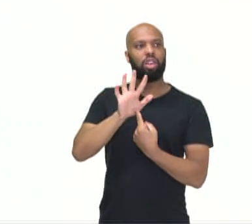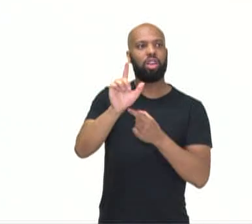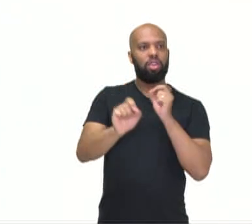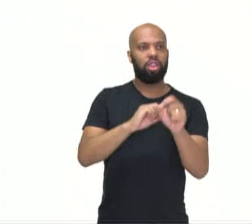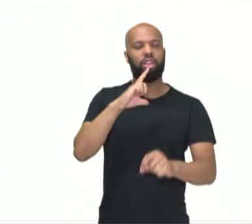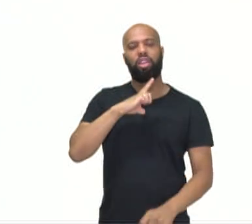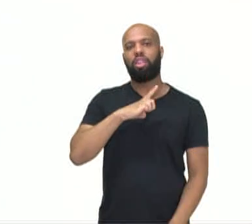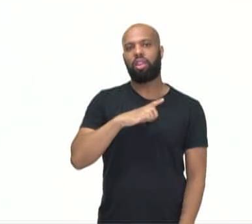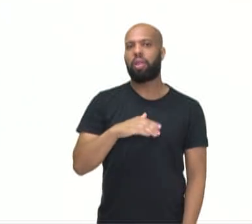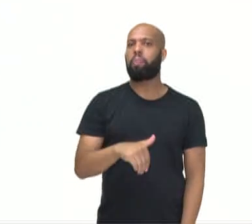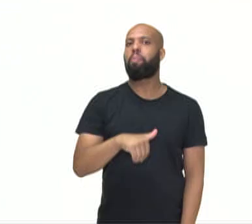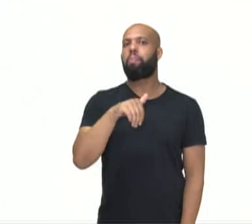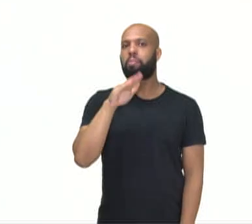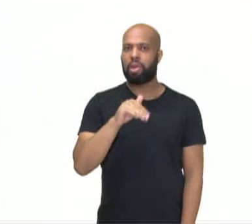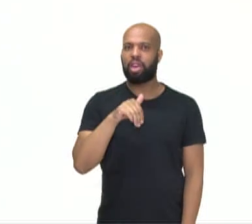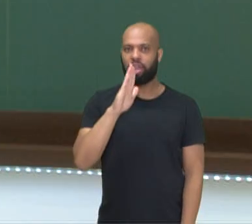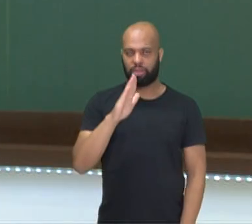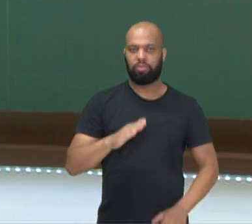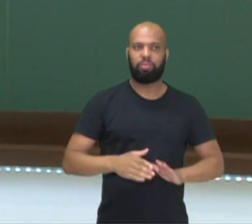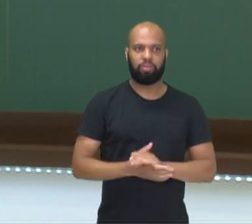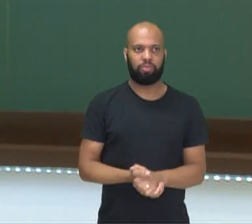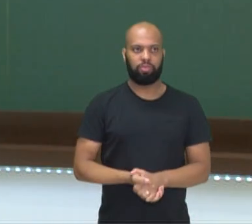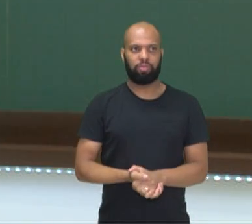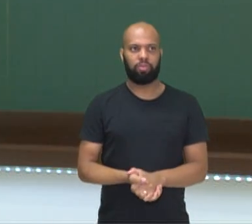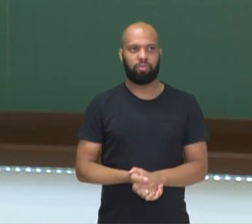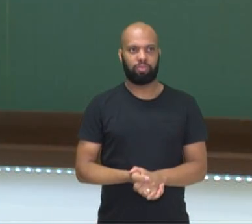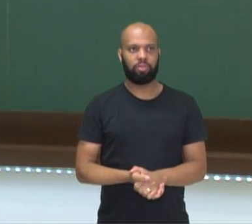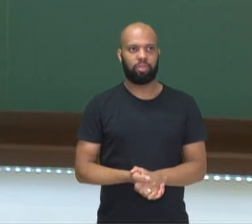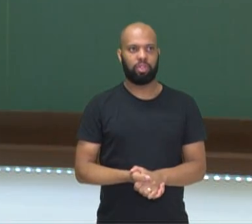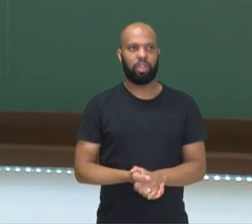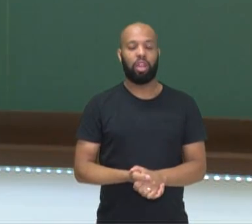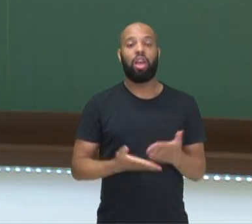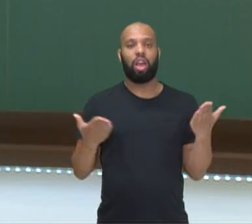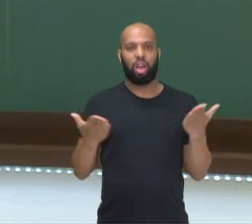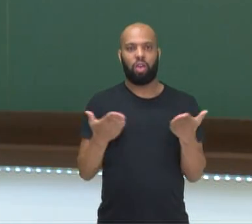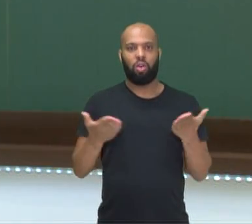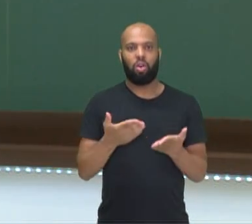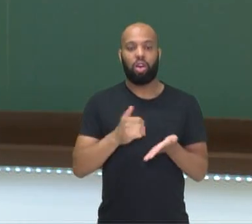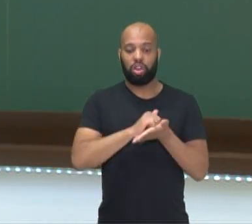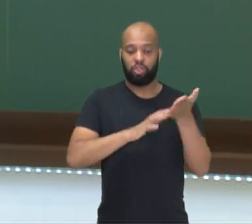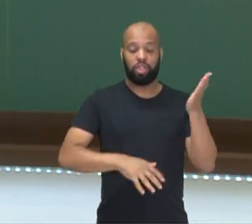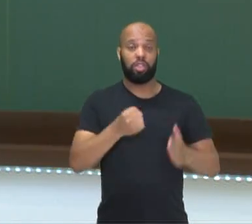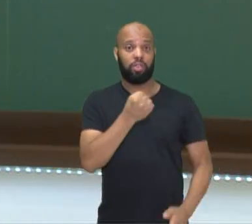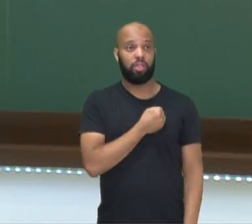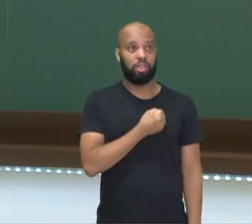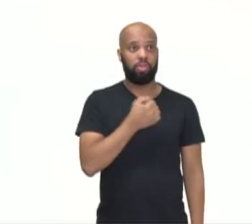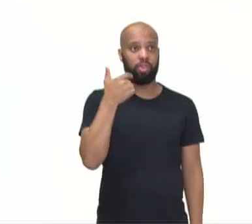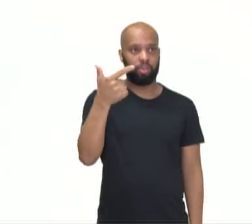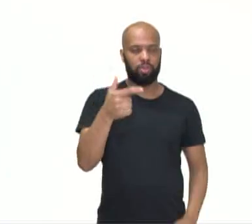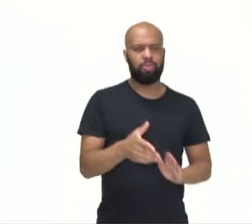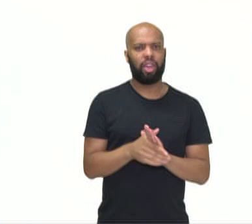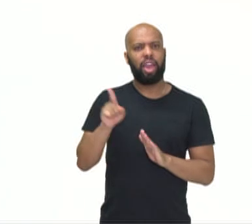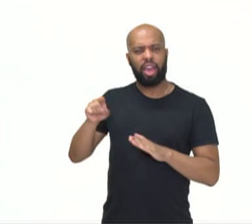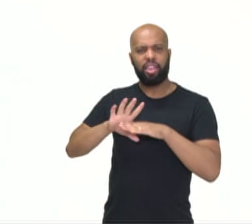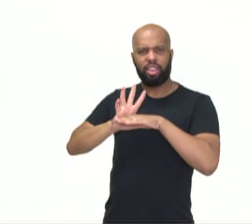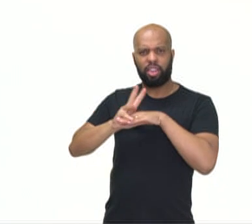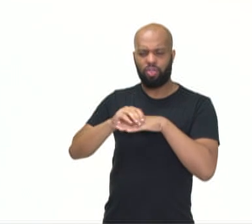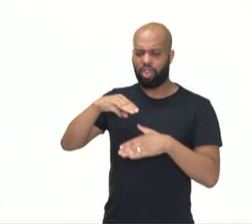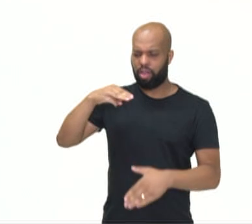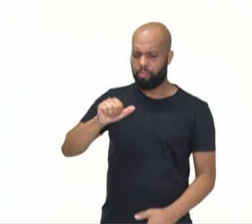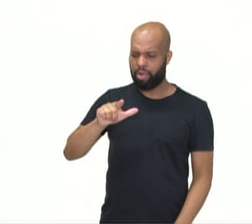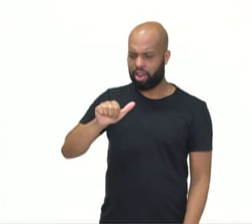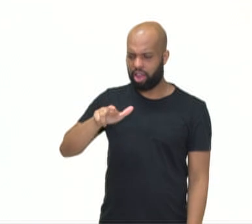a incidência maior ou menor. Então vamos para a nossa segunda atividade? A malária é um